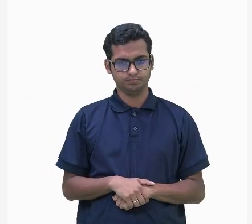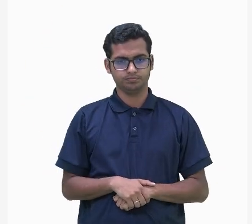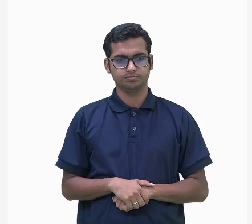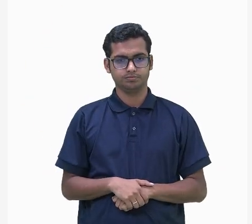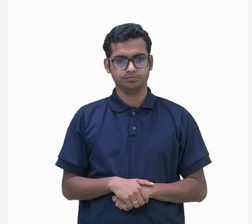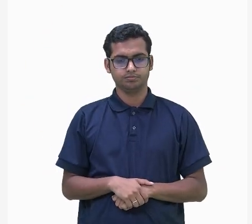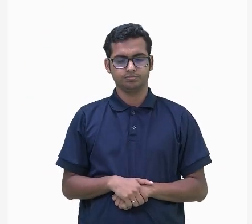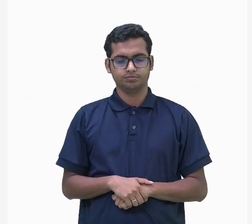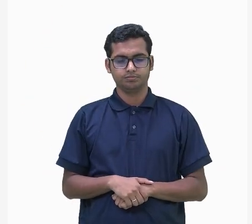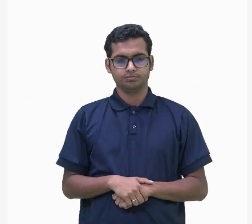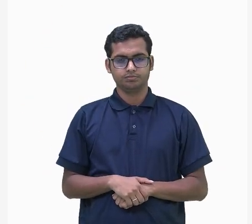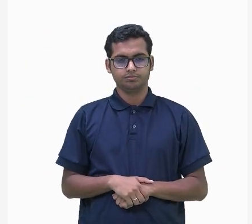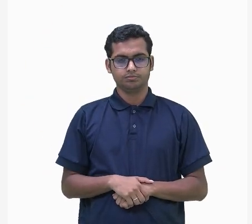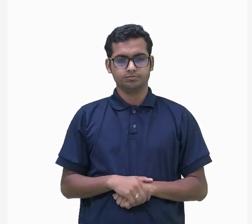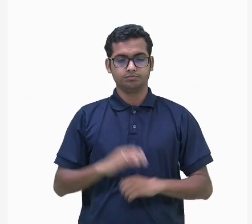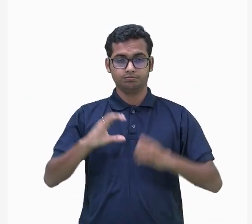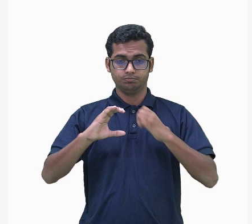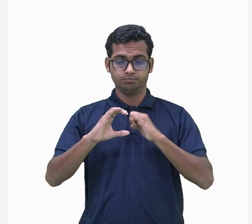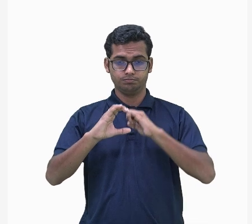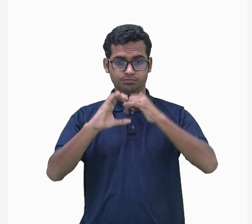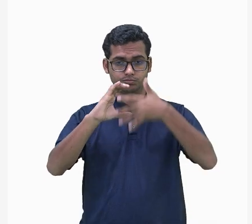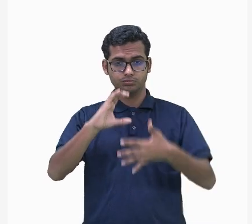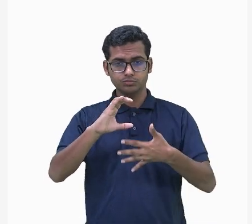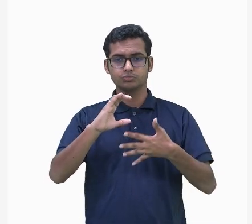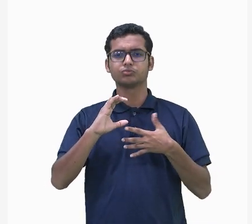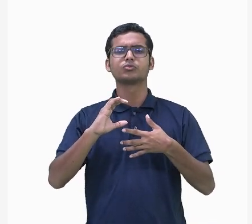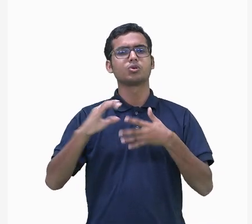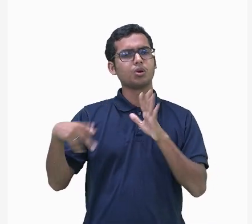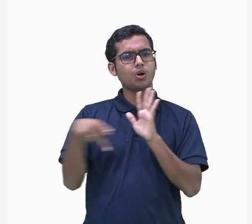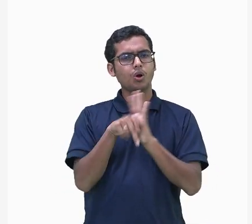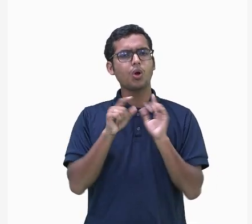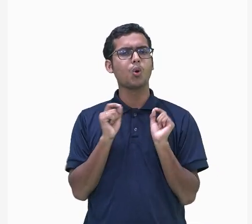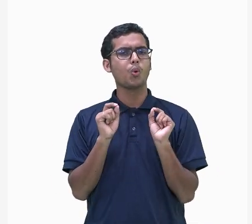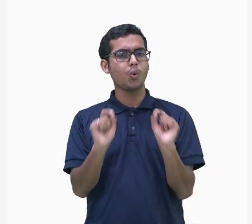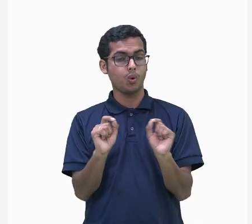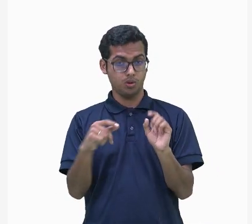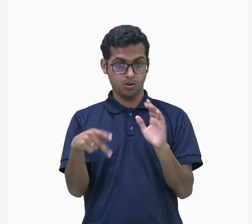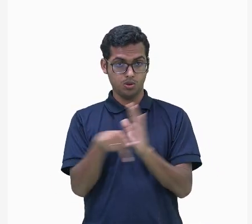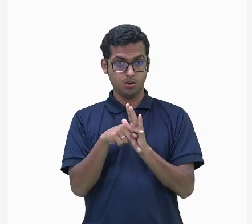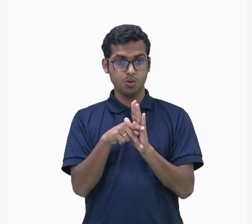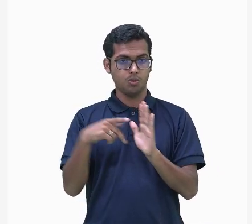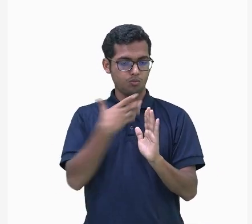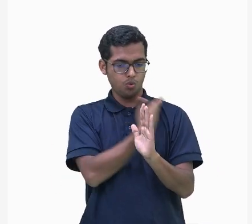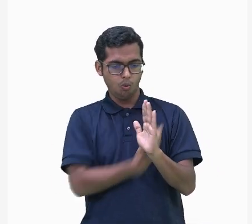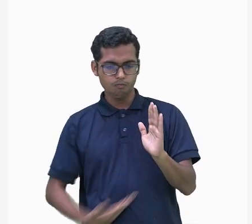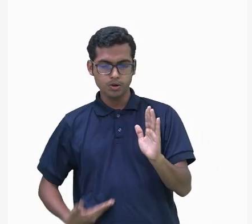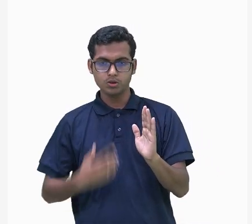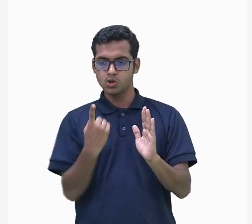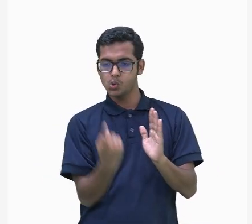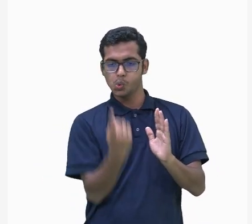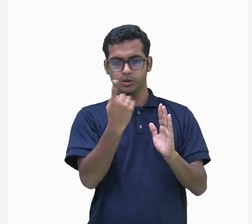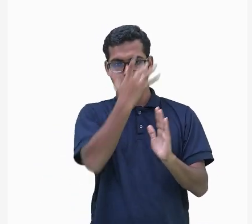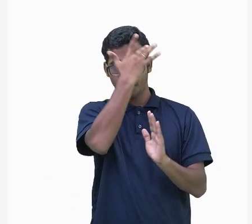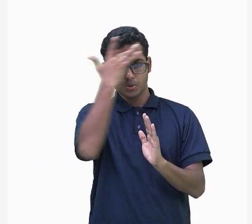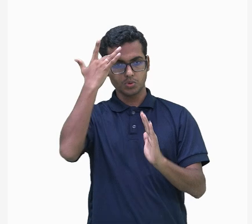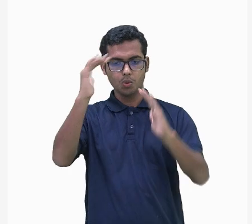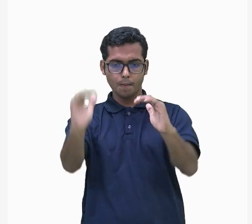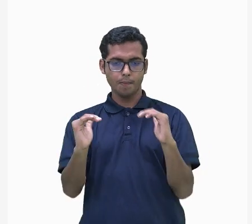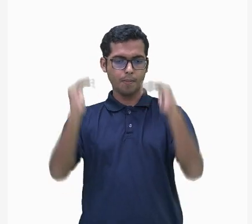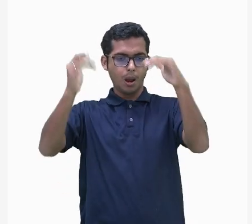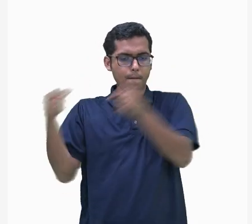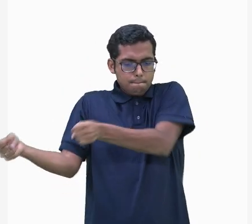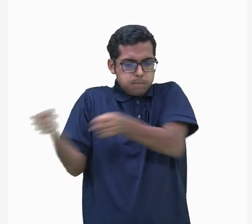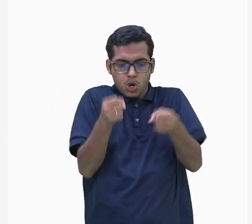caracterizava, ou caracterizava-se, pelo absolutismo. Esse consistia na concentração da